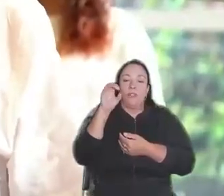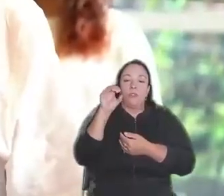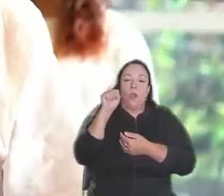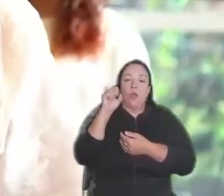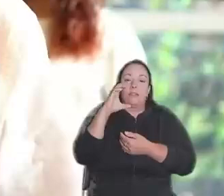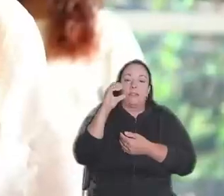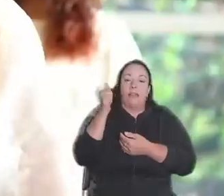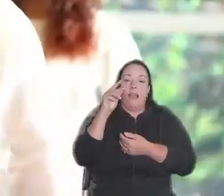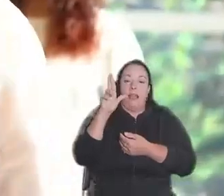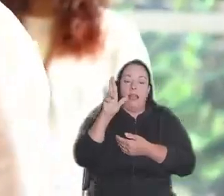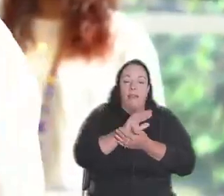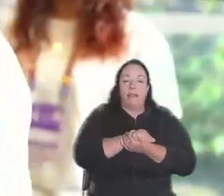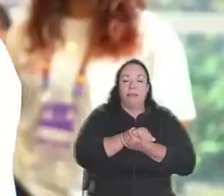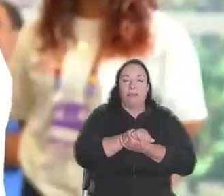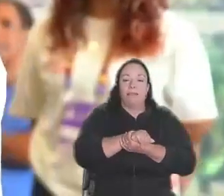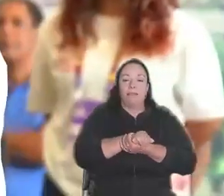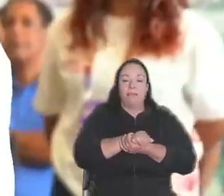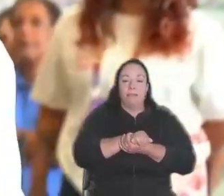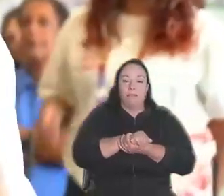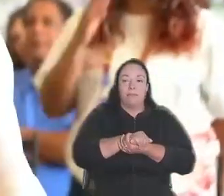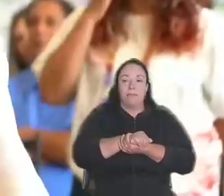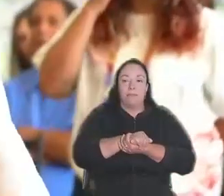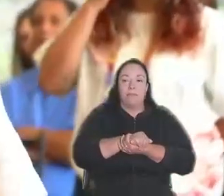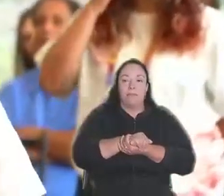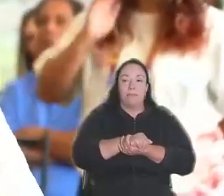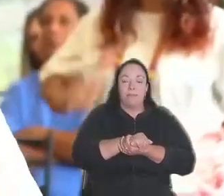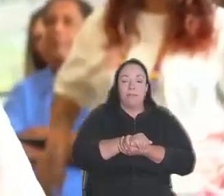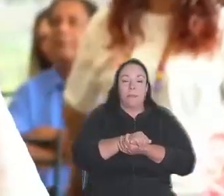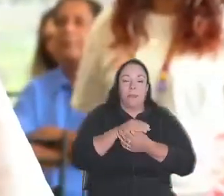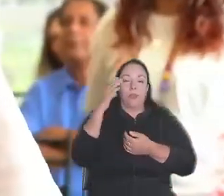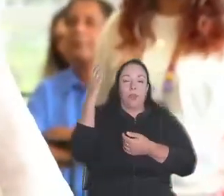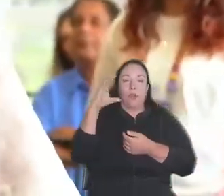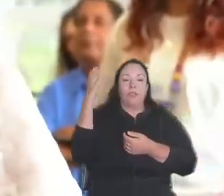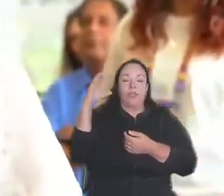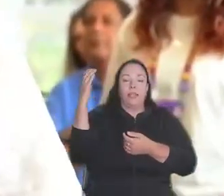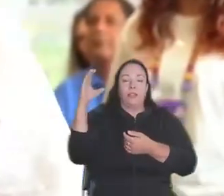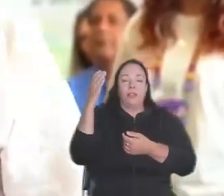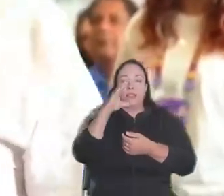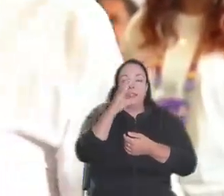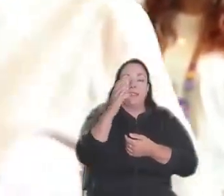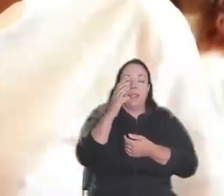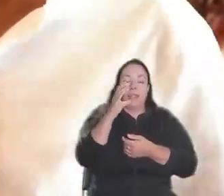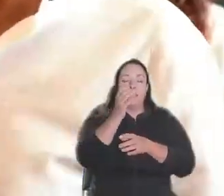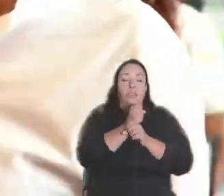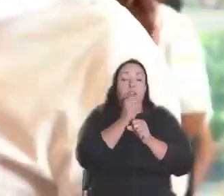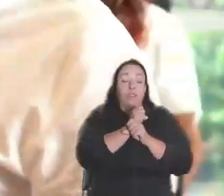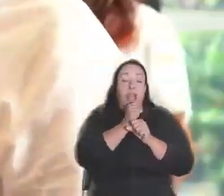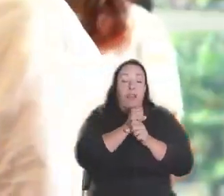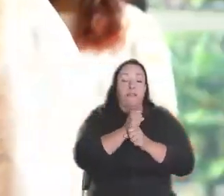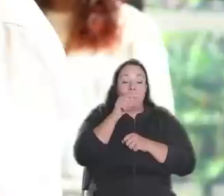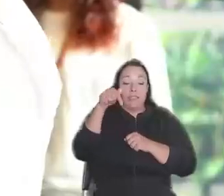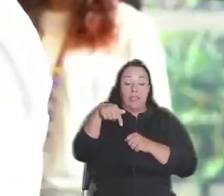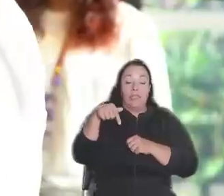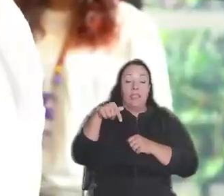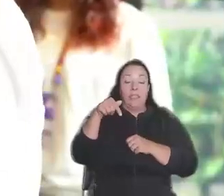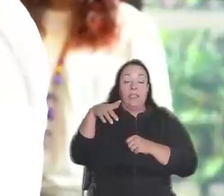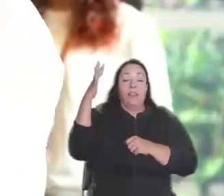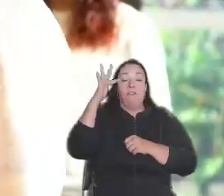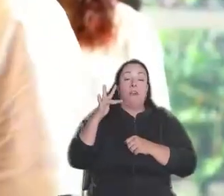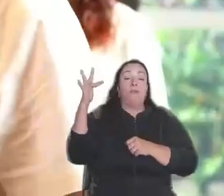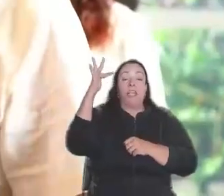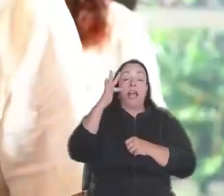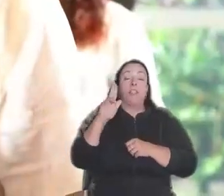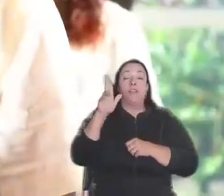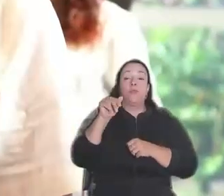a honra. Na época, eu era o coordenador do curso de Ciências Contábeis, Administração Tunarachá, e eu tive o prazer e